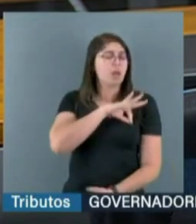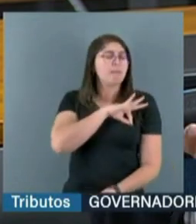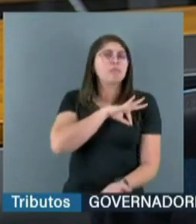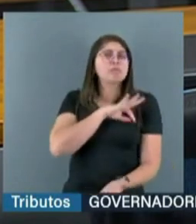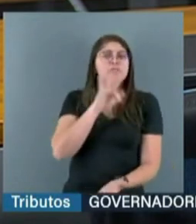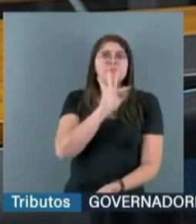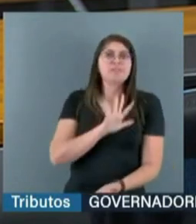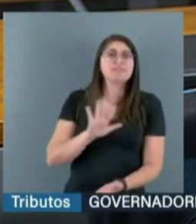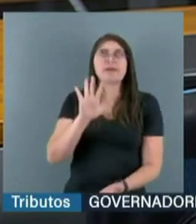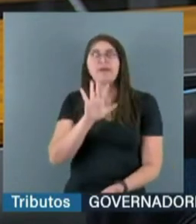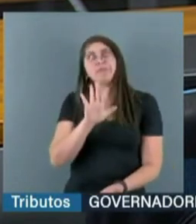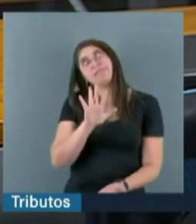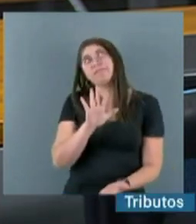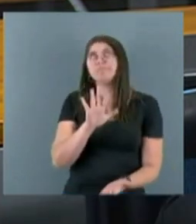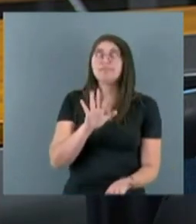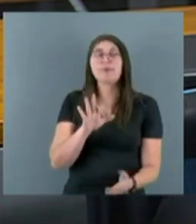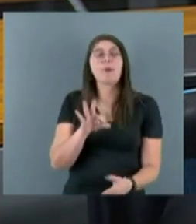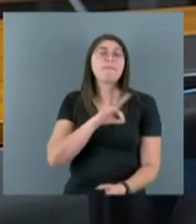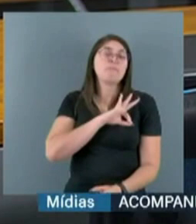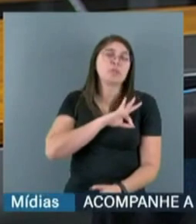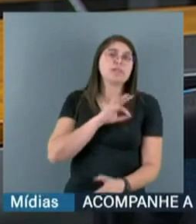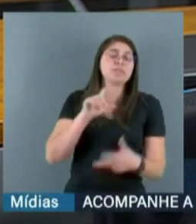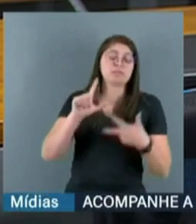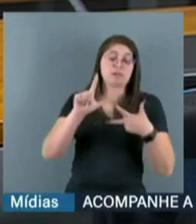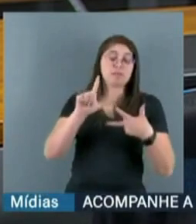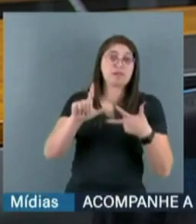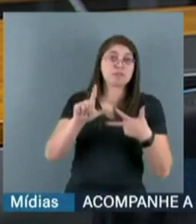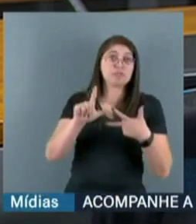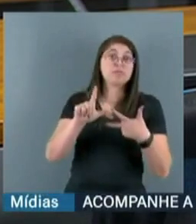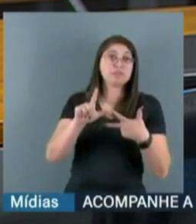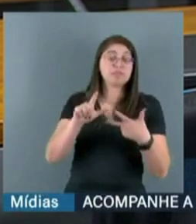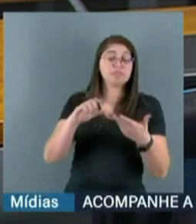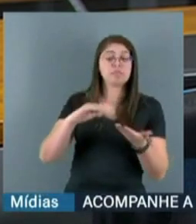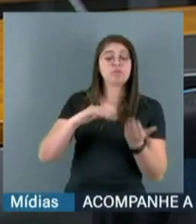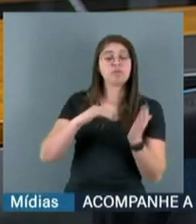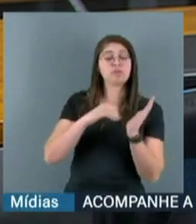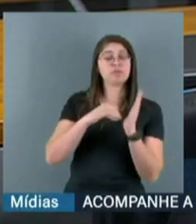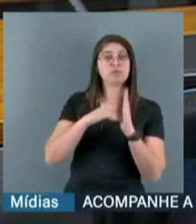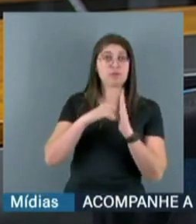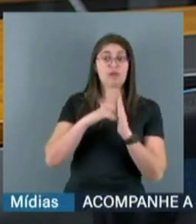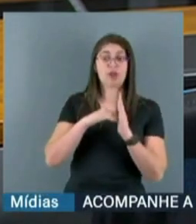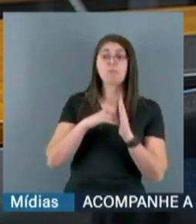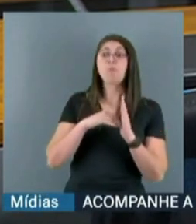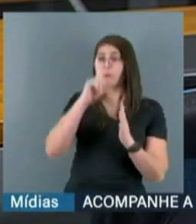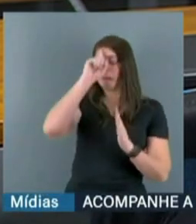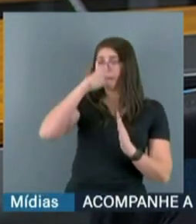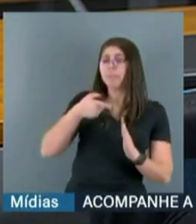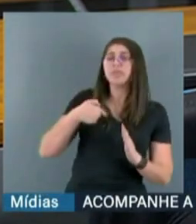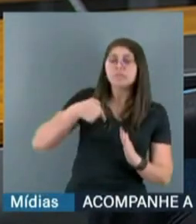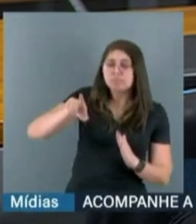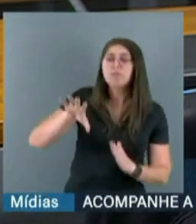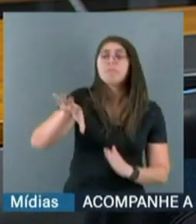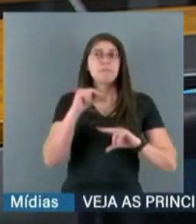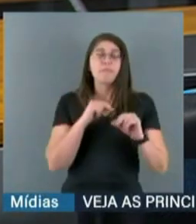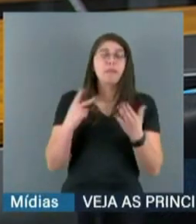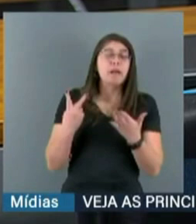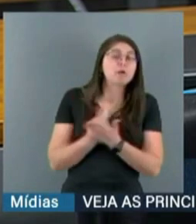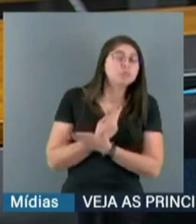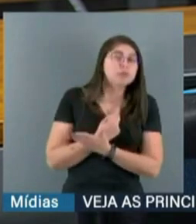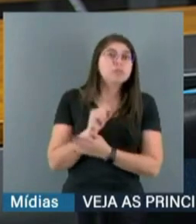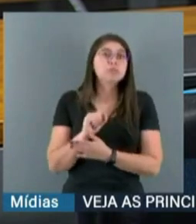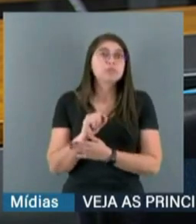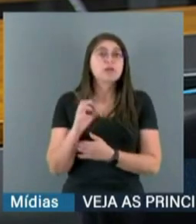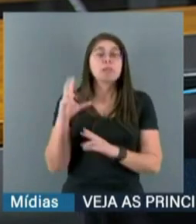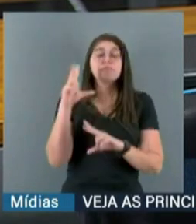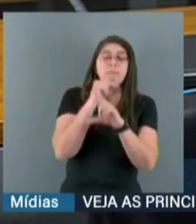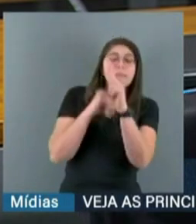federal não porque tem dono polícia Legislativa do Senado manda lá buscar essas imagens mas não aprovamos o